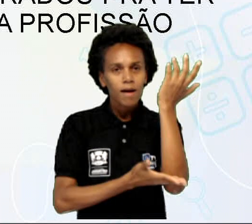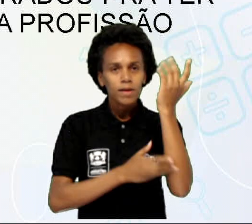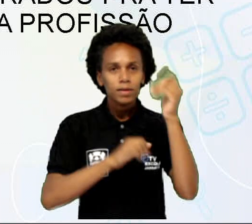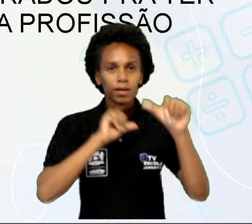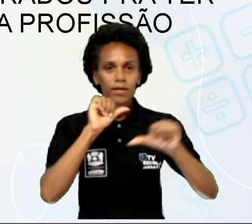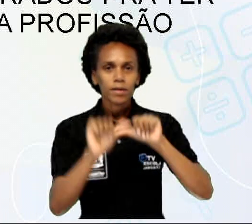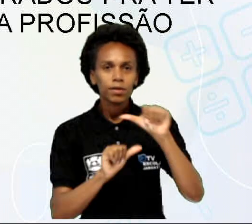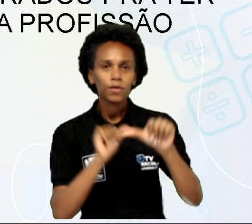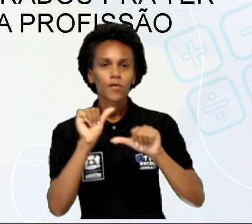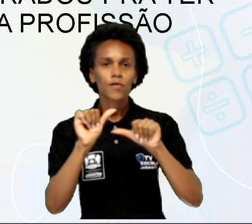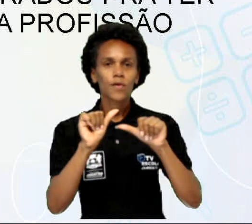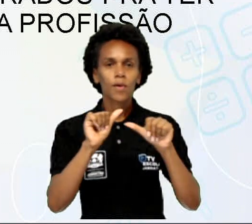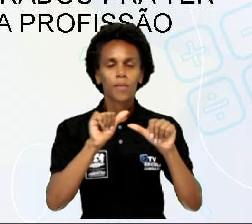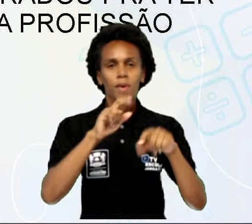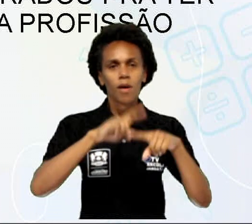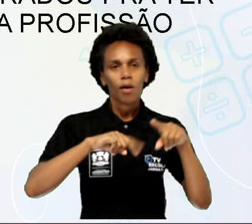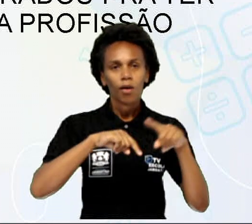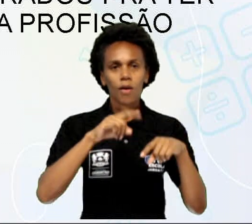eles sim eram